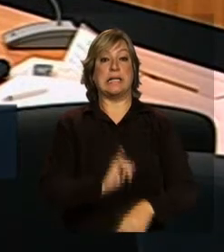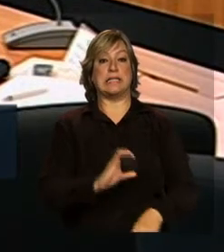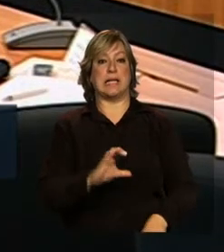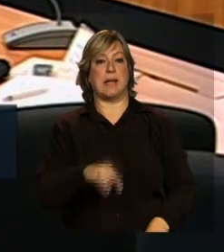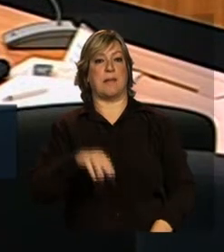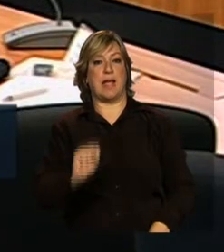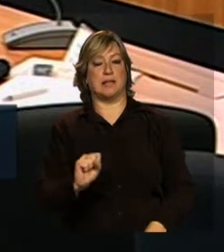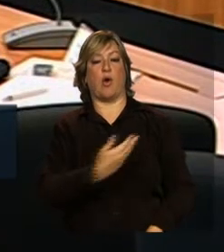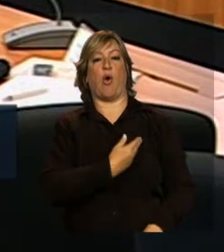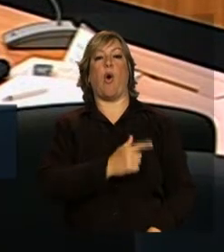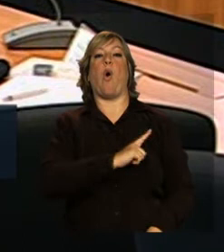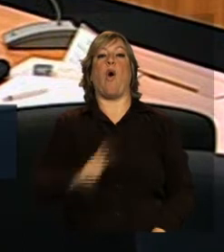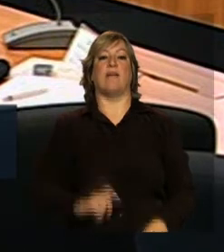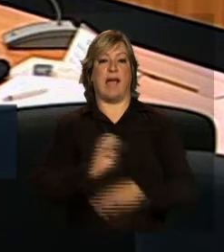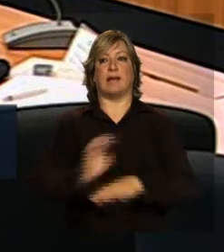dos governos estaduais.